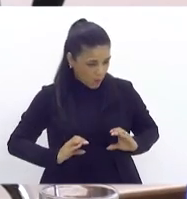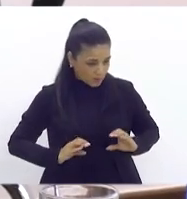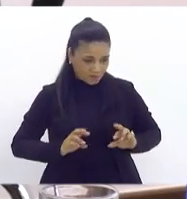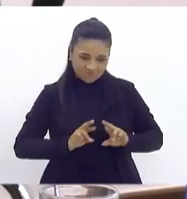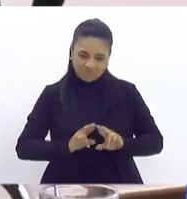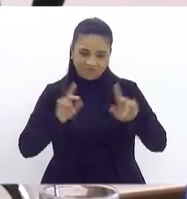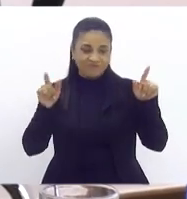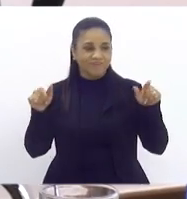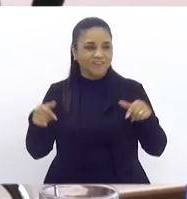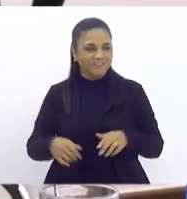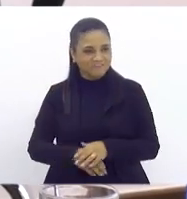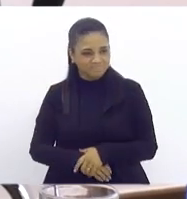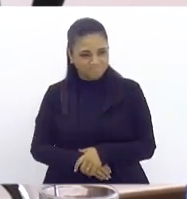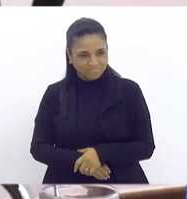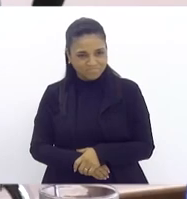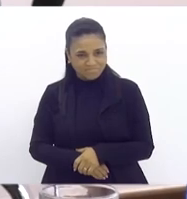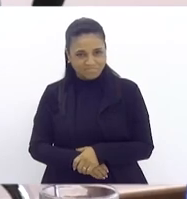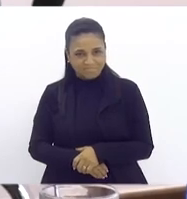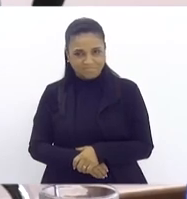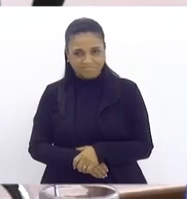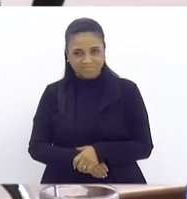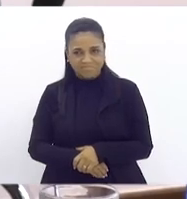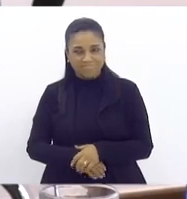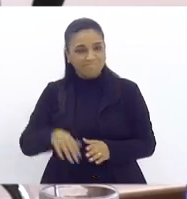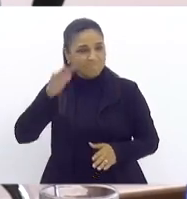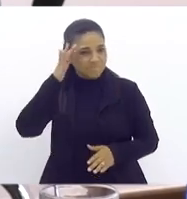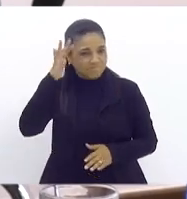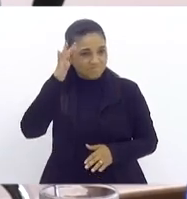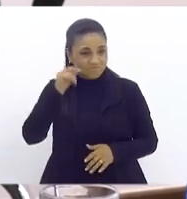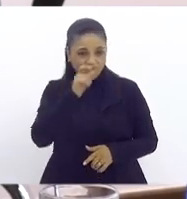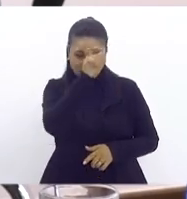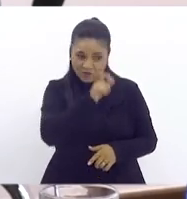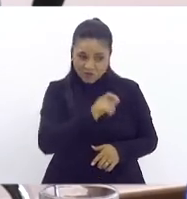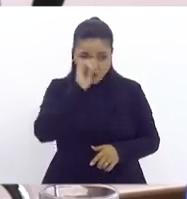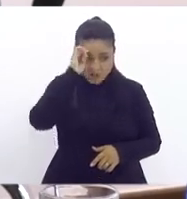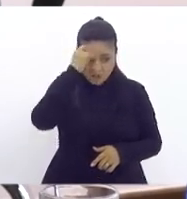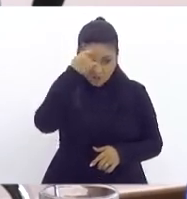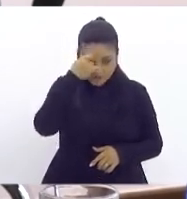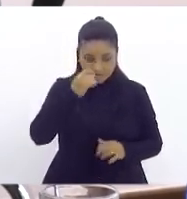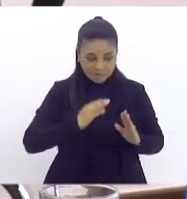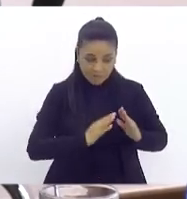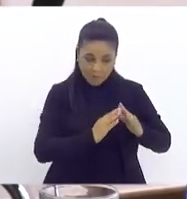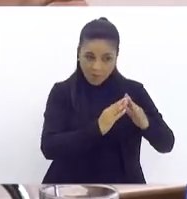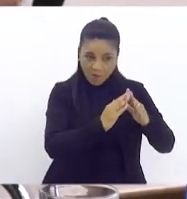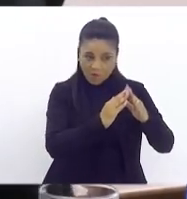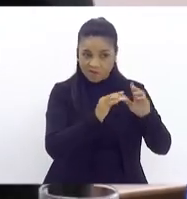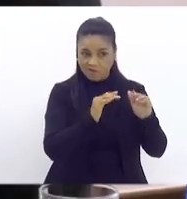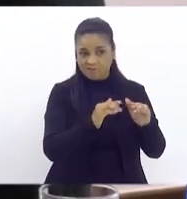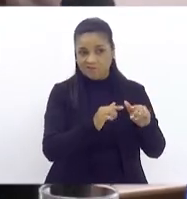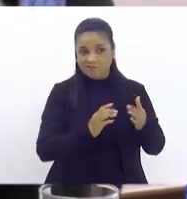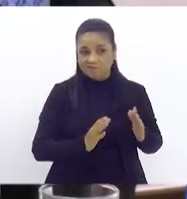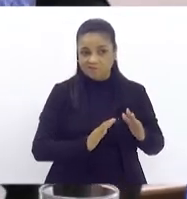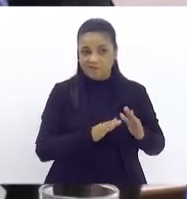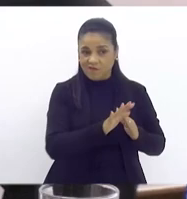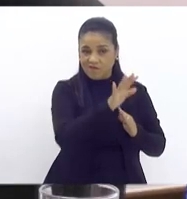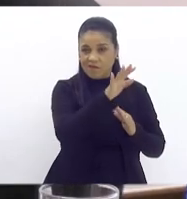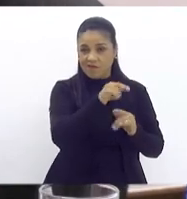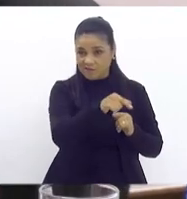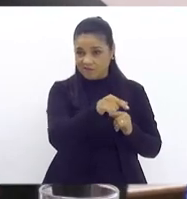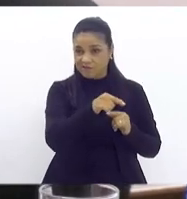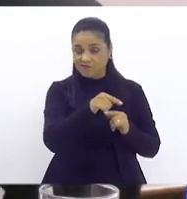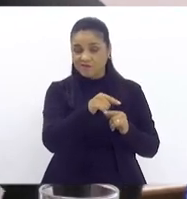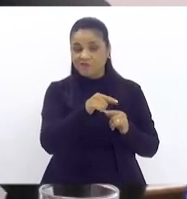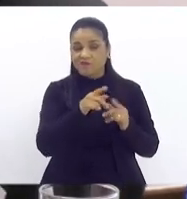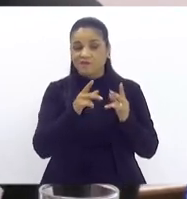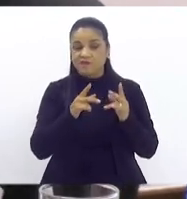esse já imaginaram alguém preto numa situação periférica tratar um policial como algumas